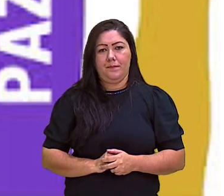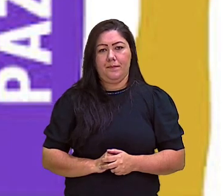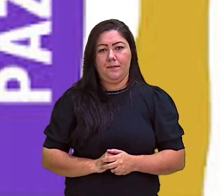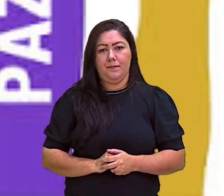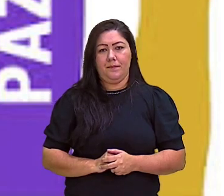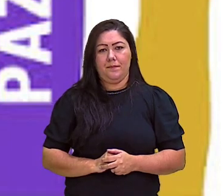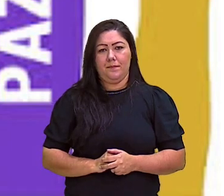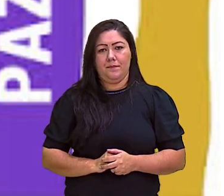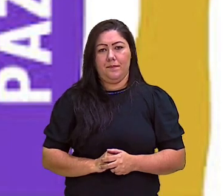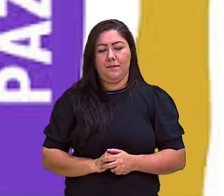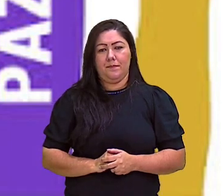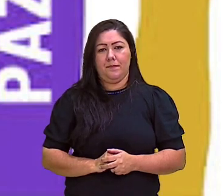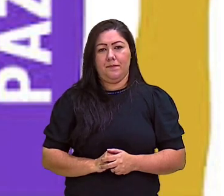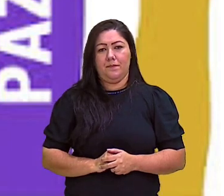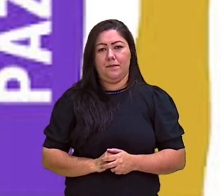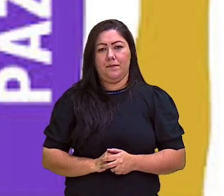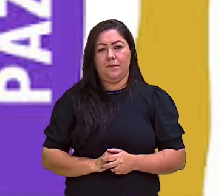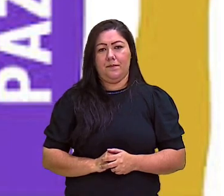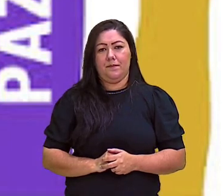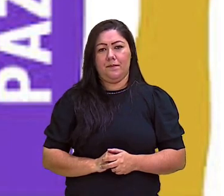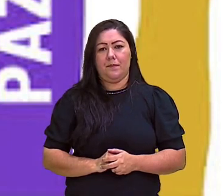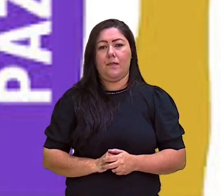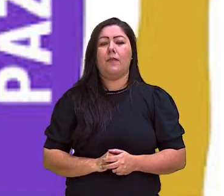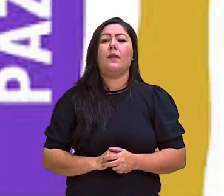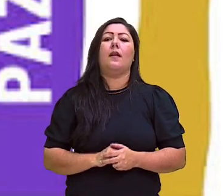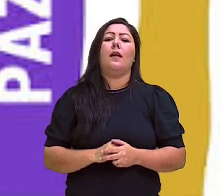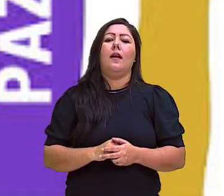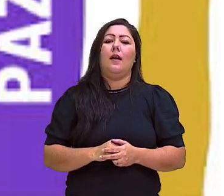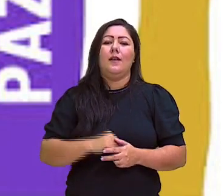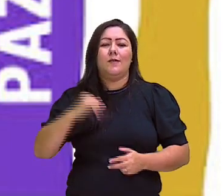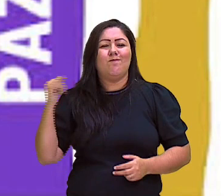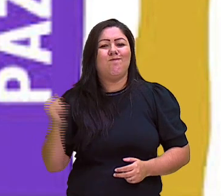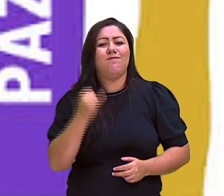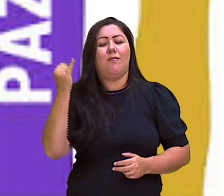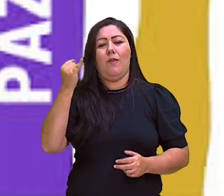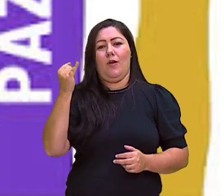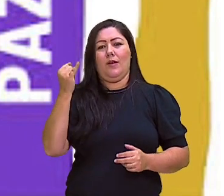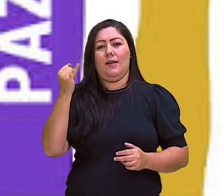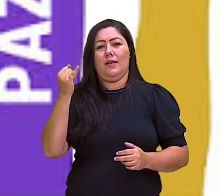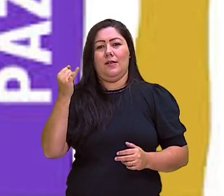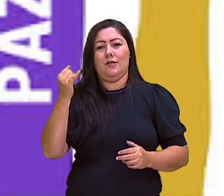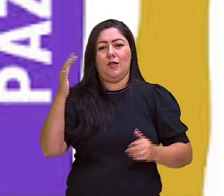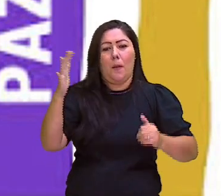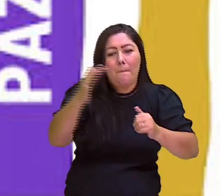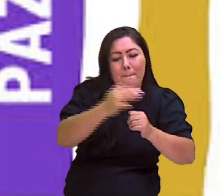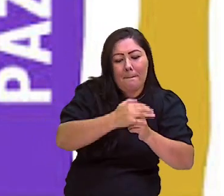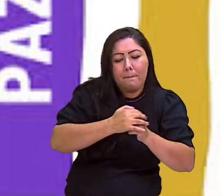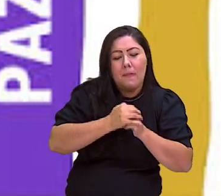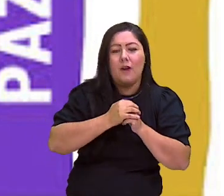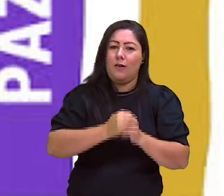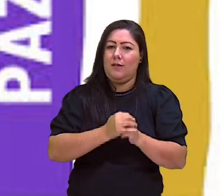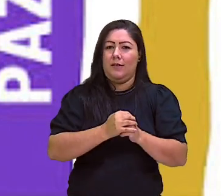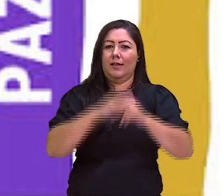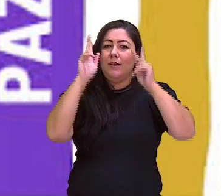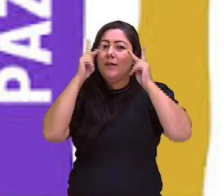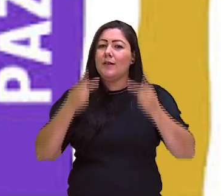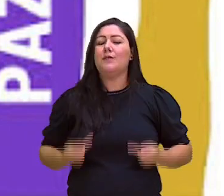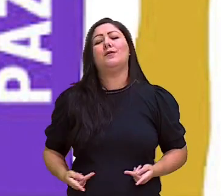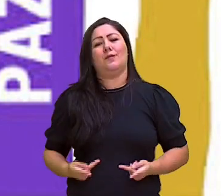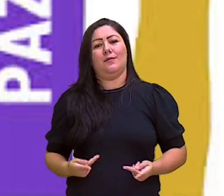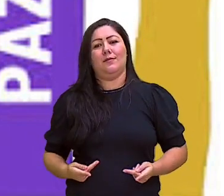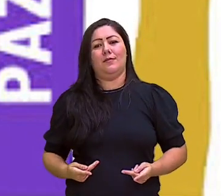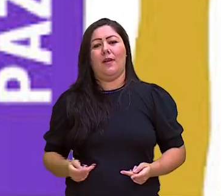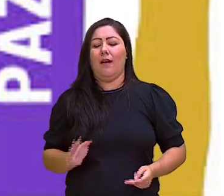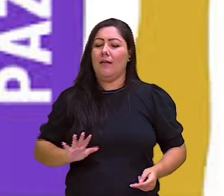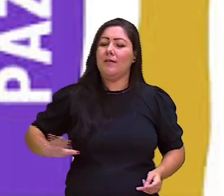É um fundamento que resguarda a proteção do ser humano em